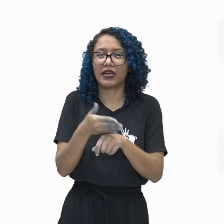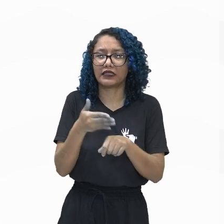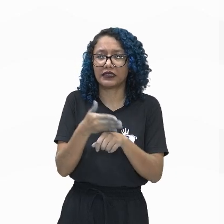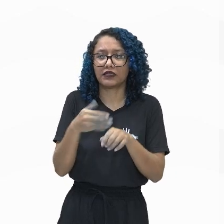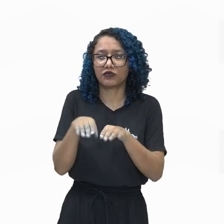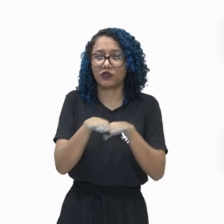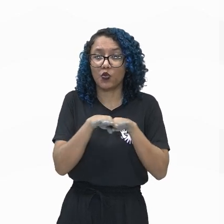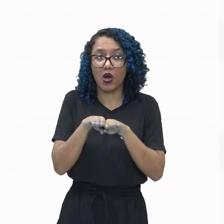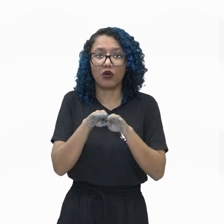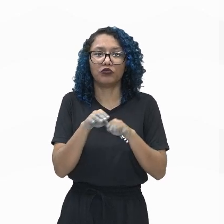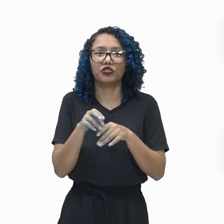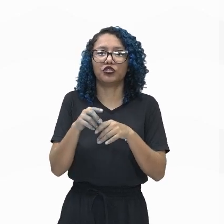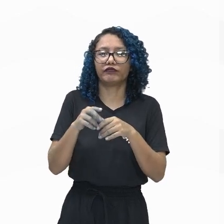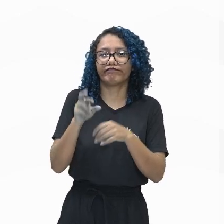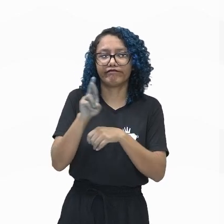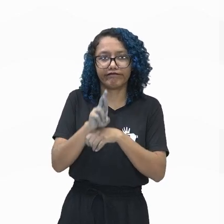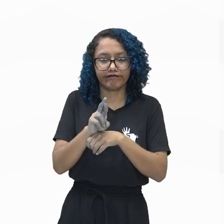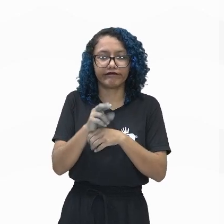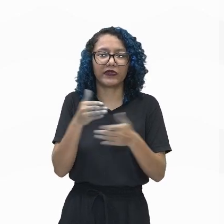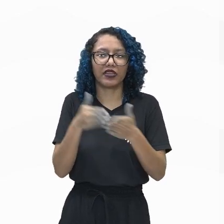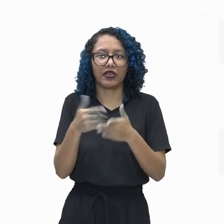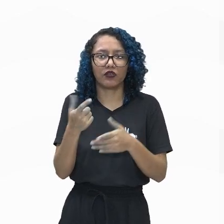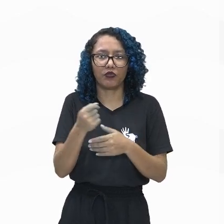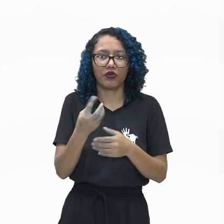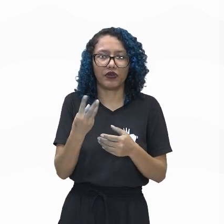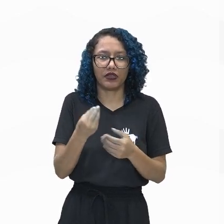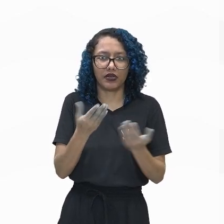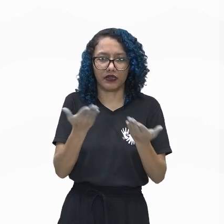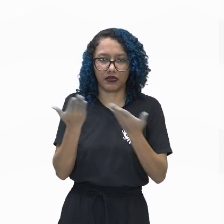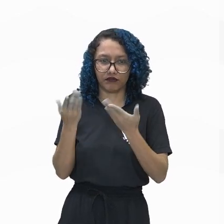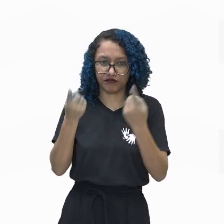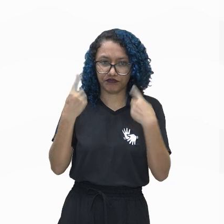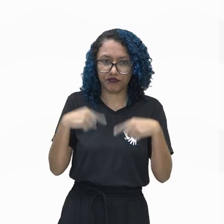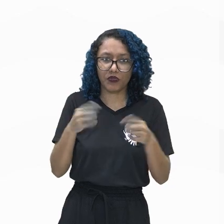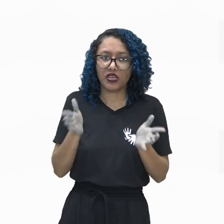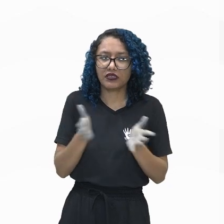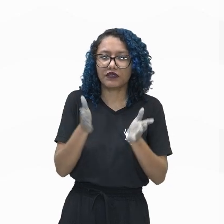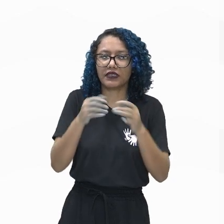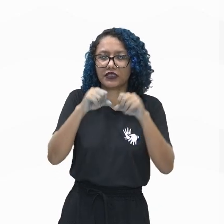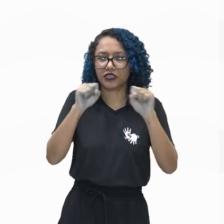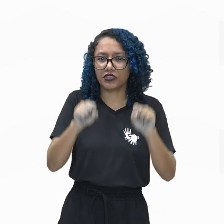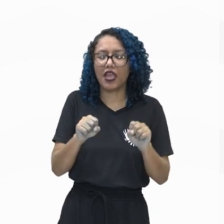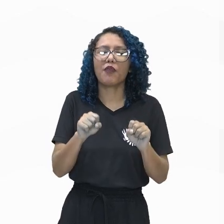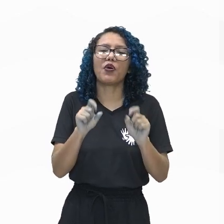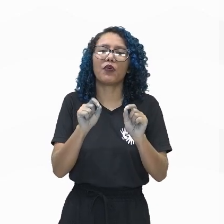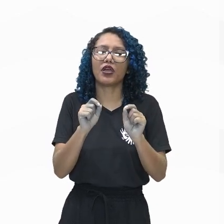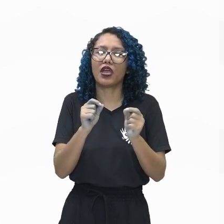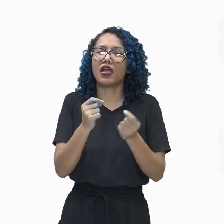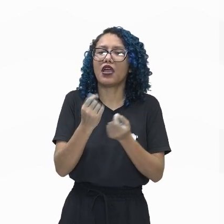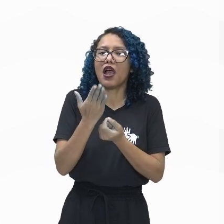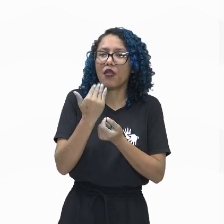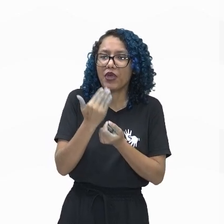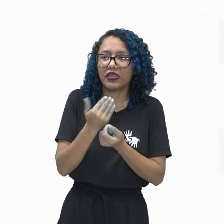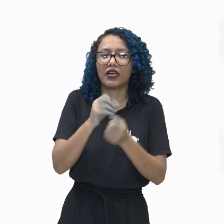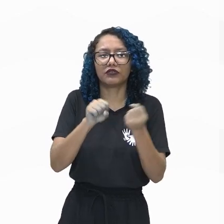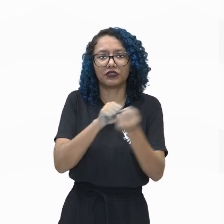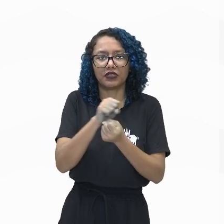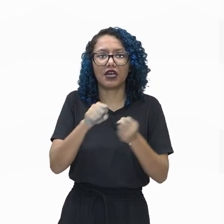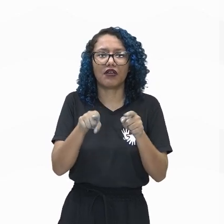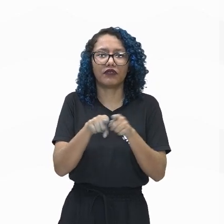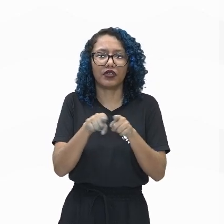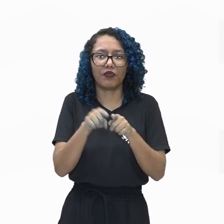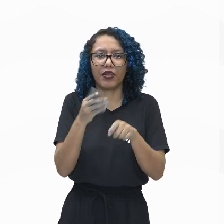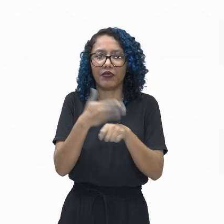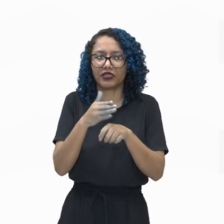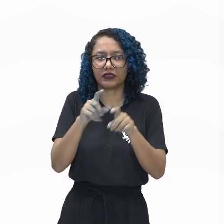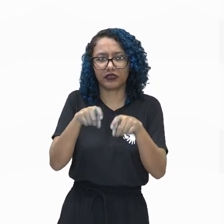sistemas alimentares sustentáveis e práticas agrícolas resilientes. E no 2.5 preservar a